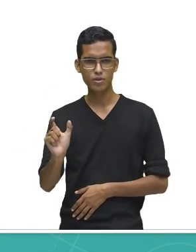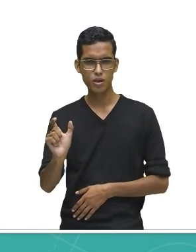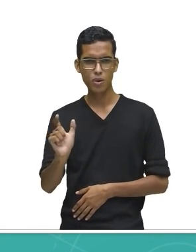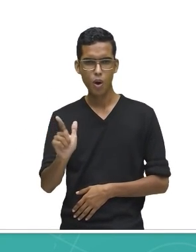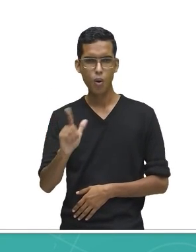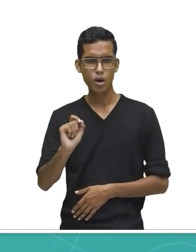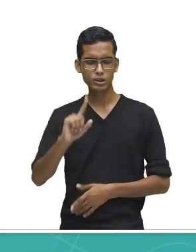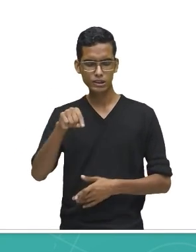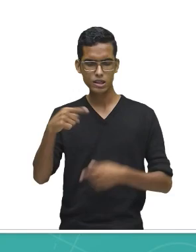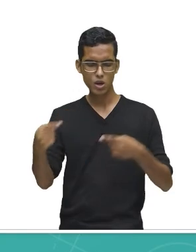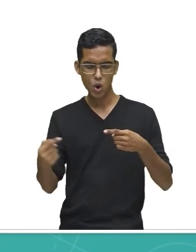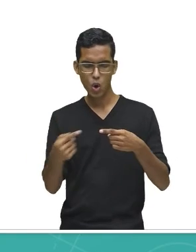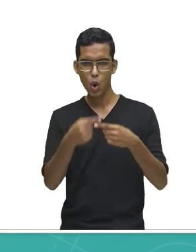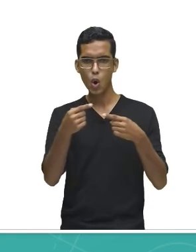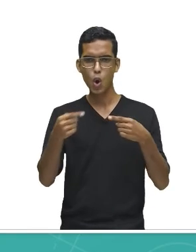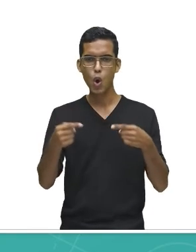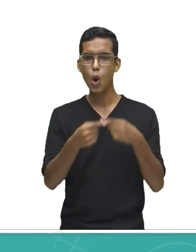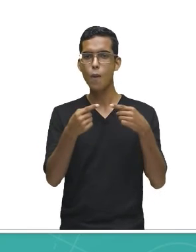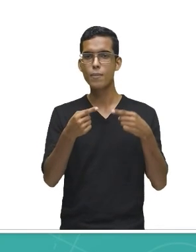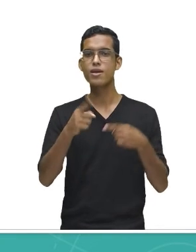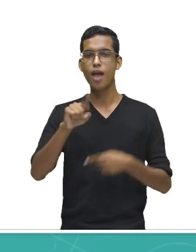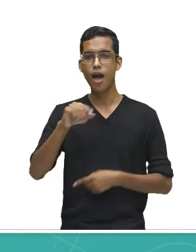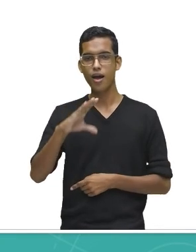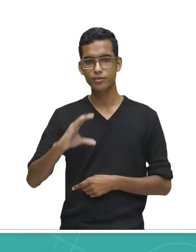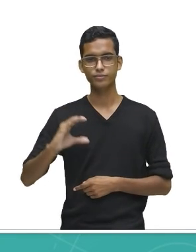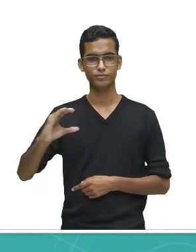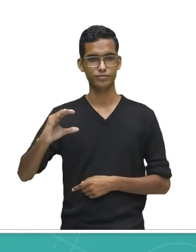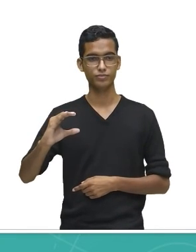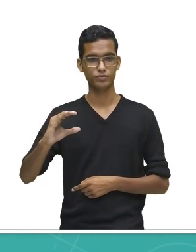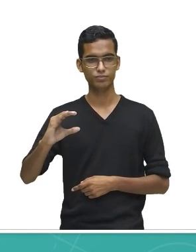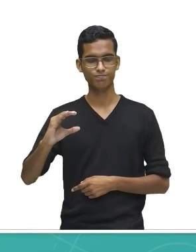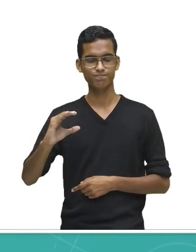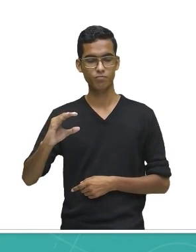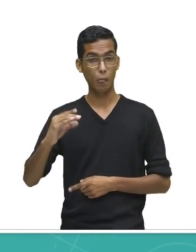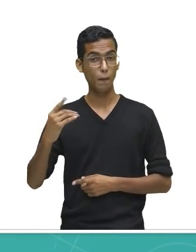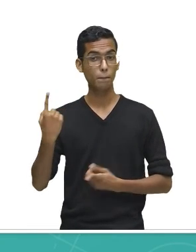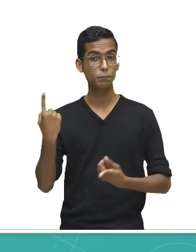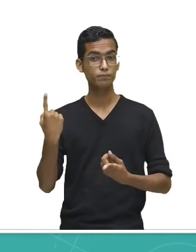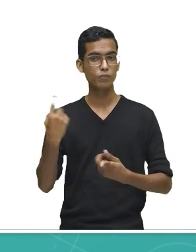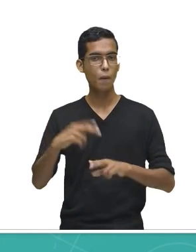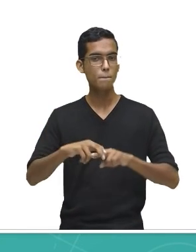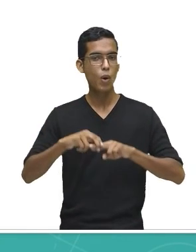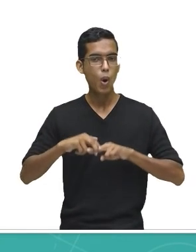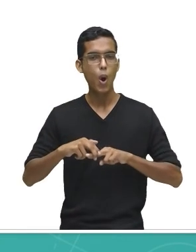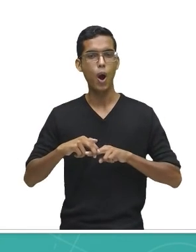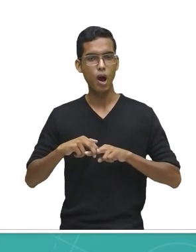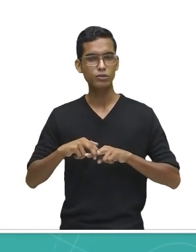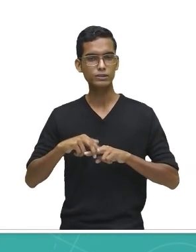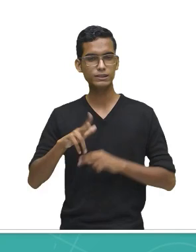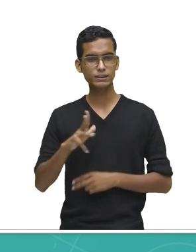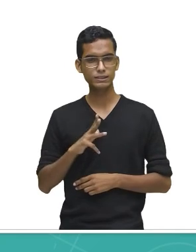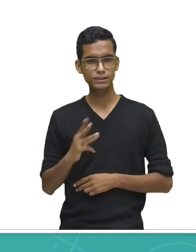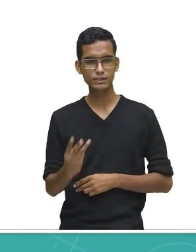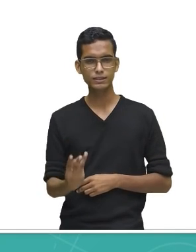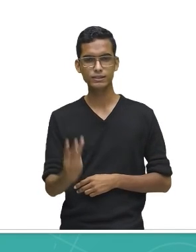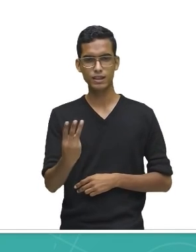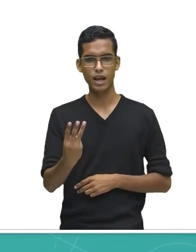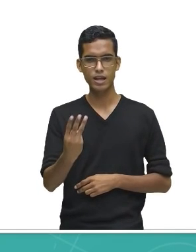adequa ao enunciado se refere à letra C, visto que apenas 3 deles